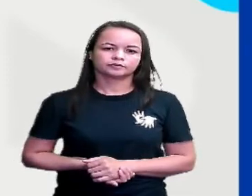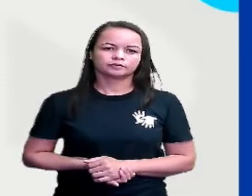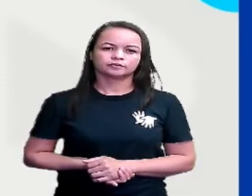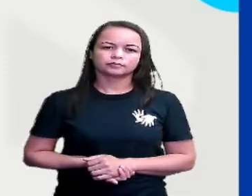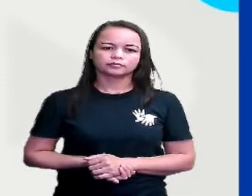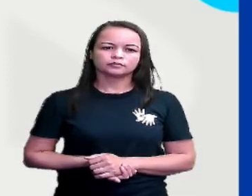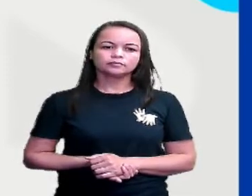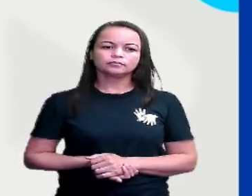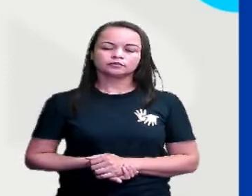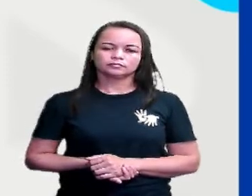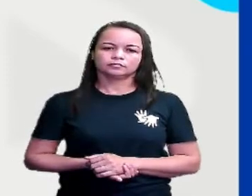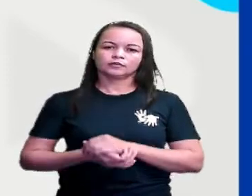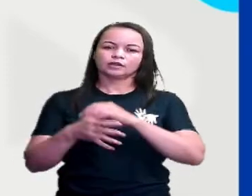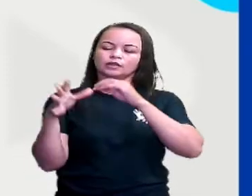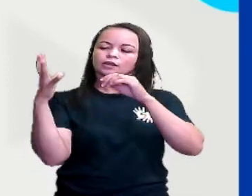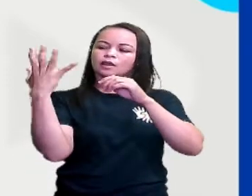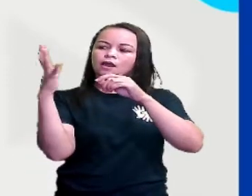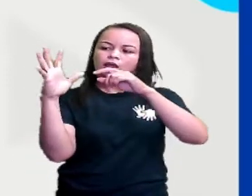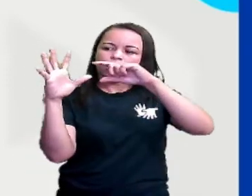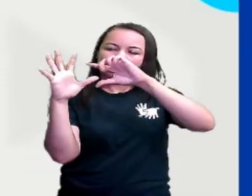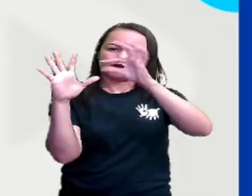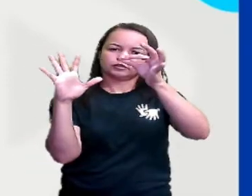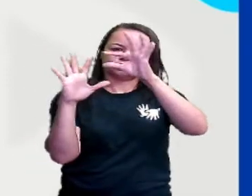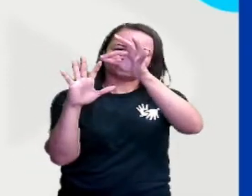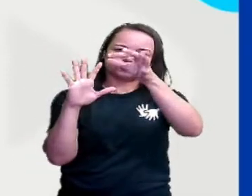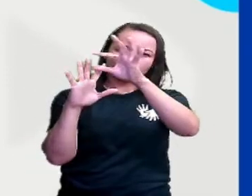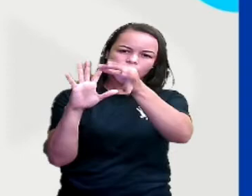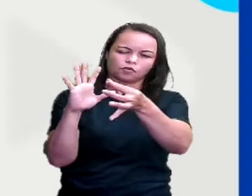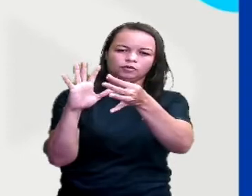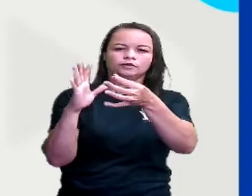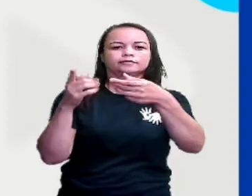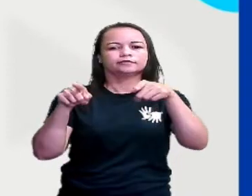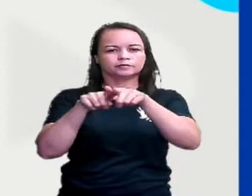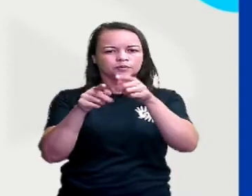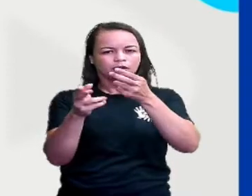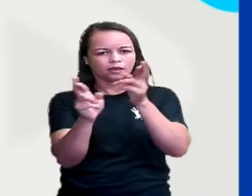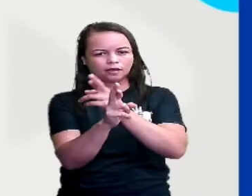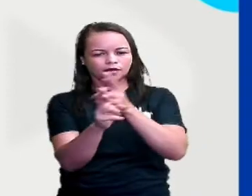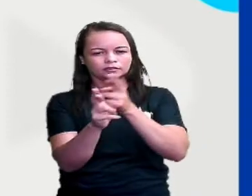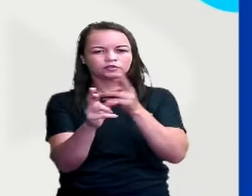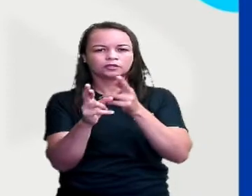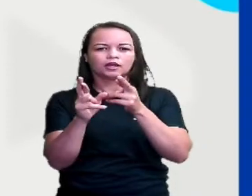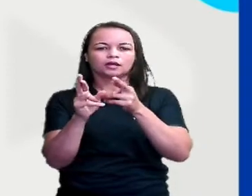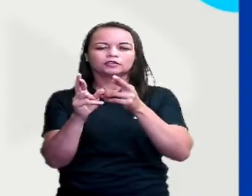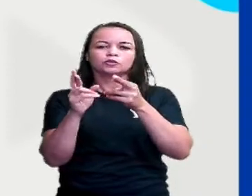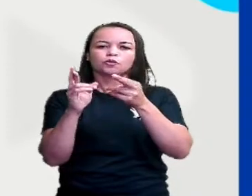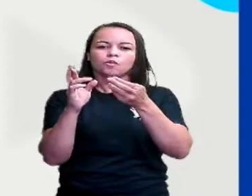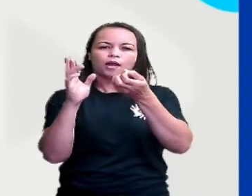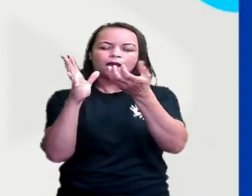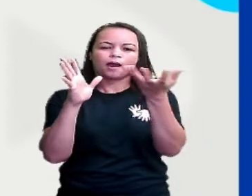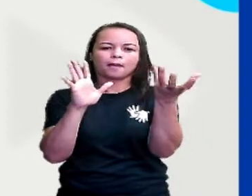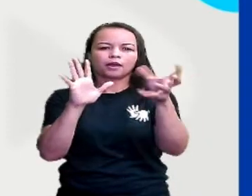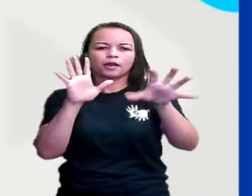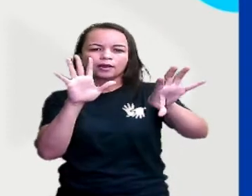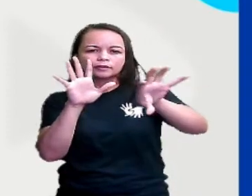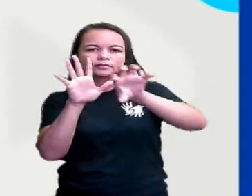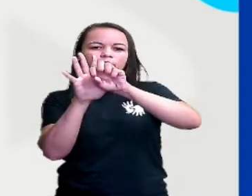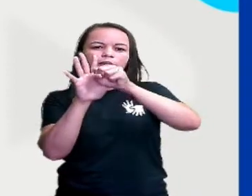as folhas também estão relacionadas à transpiração, ou seja, perda de água da